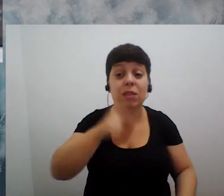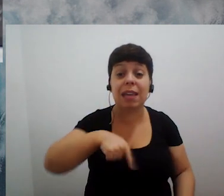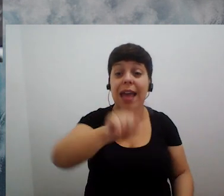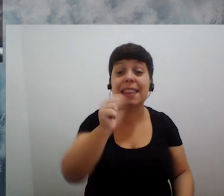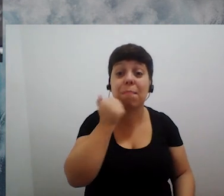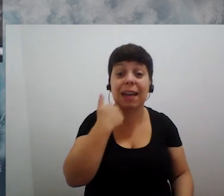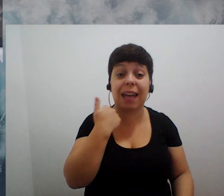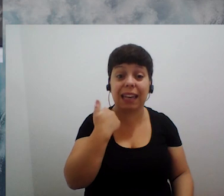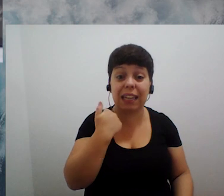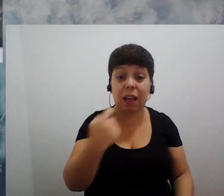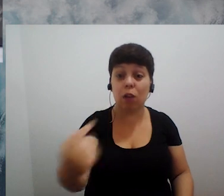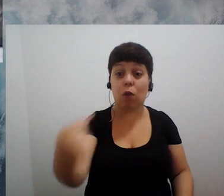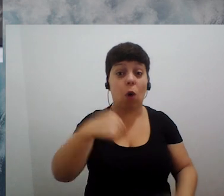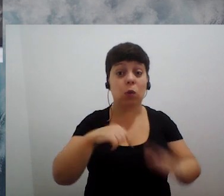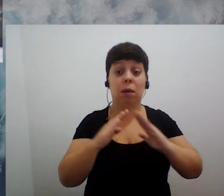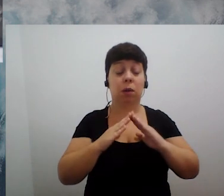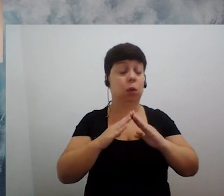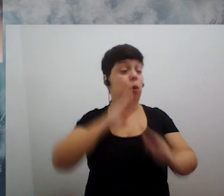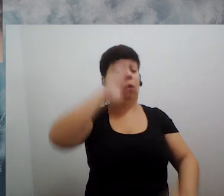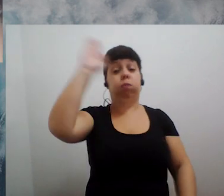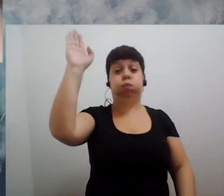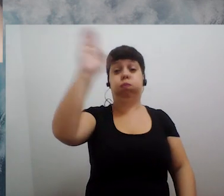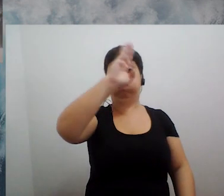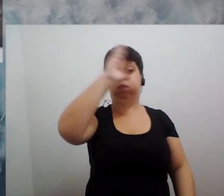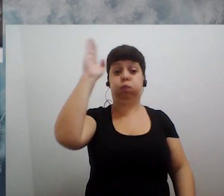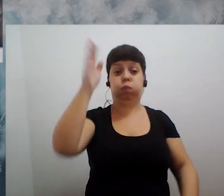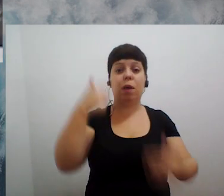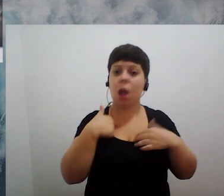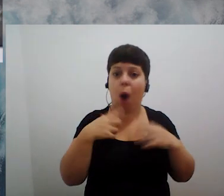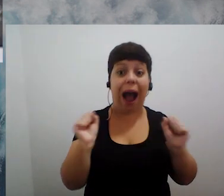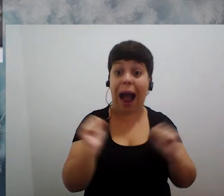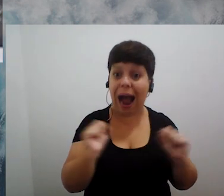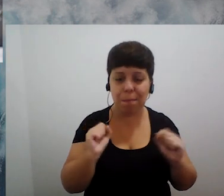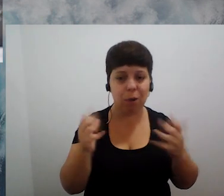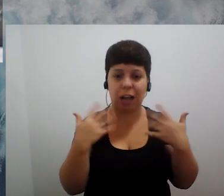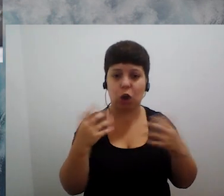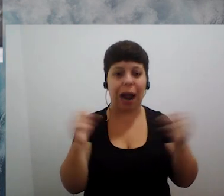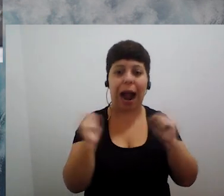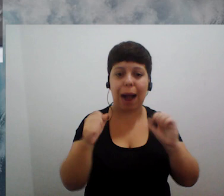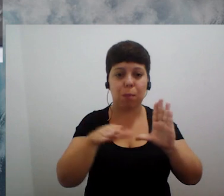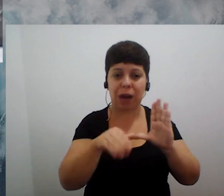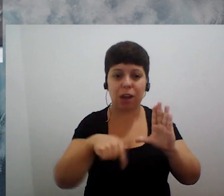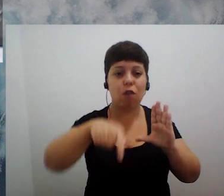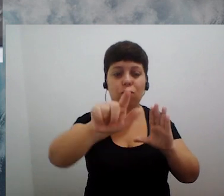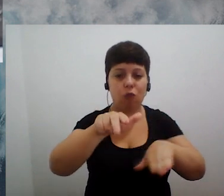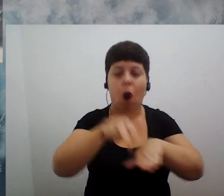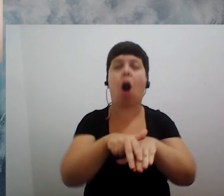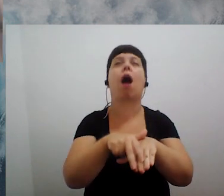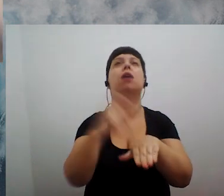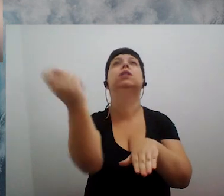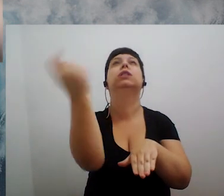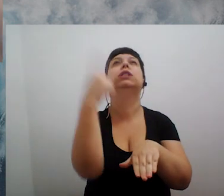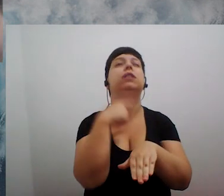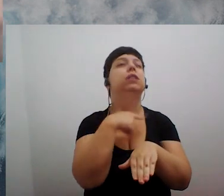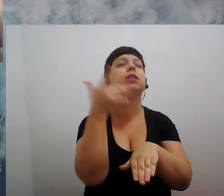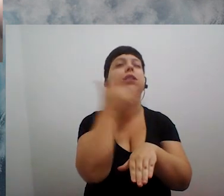ir na rua, não conseguia ir na padaria sem voltar para casa passando mal de calor. E eu sou uma pessoa que amo calor, eu amo praia. Cara,